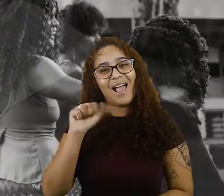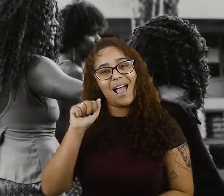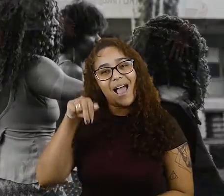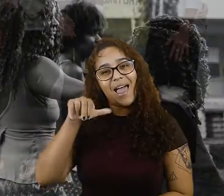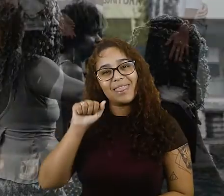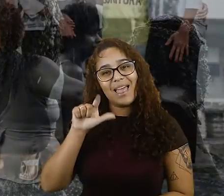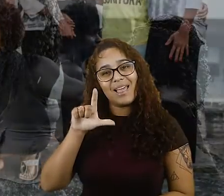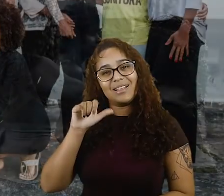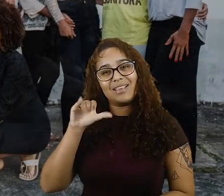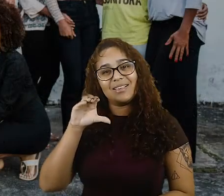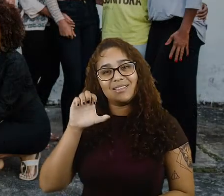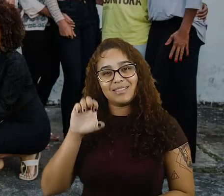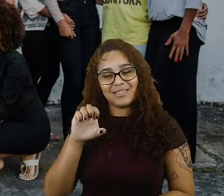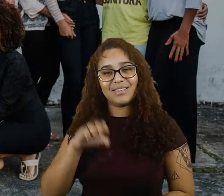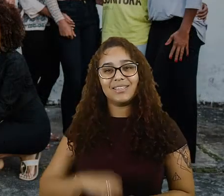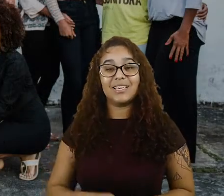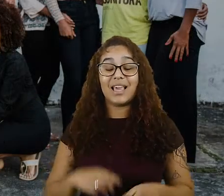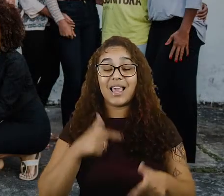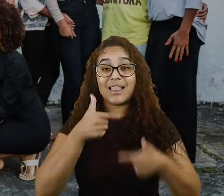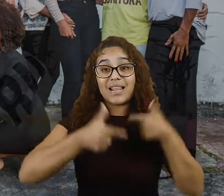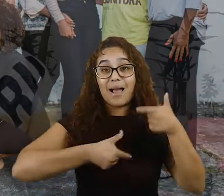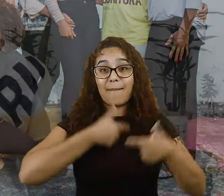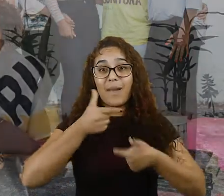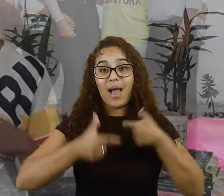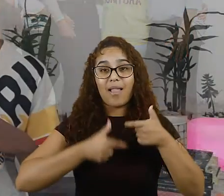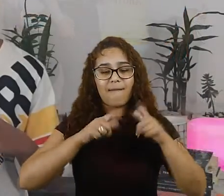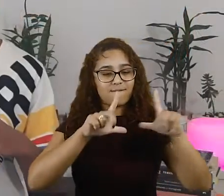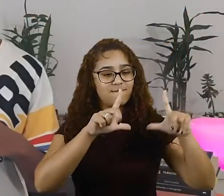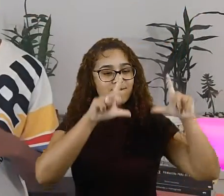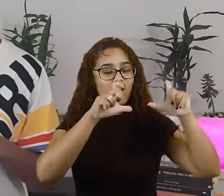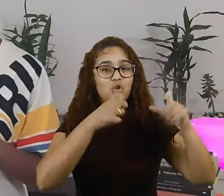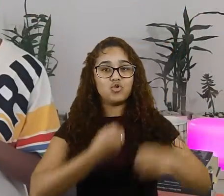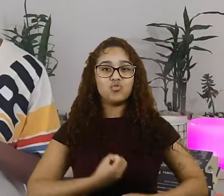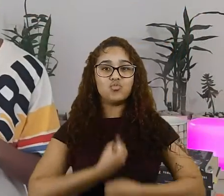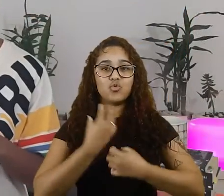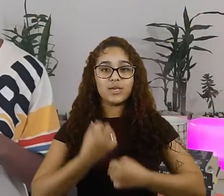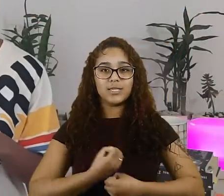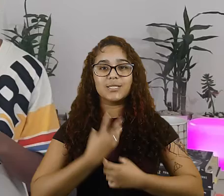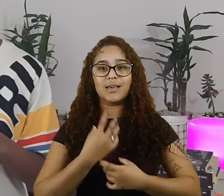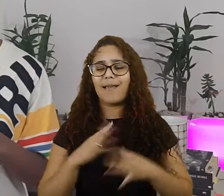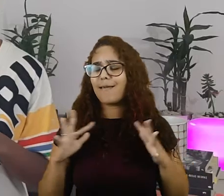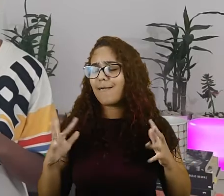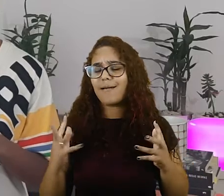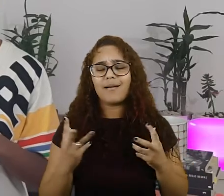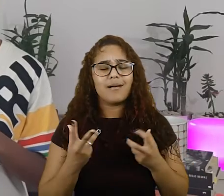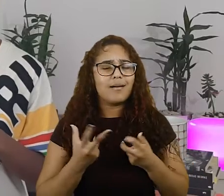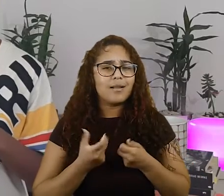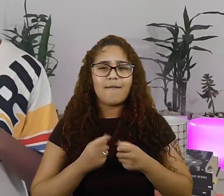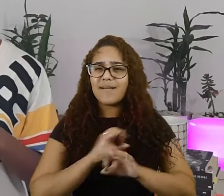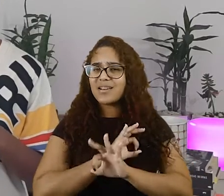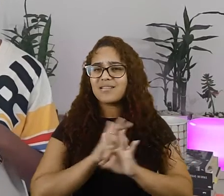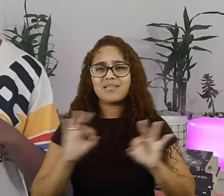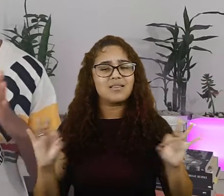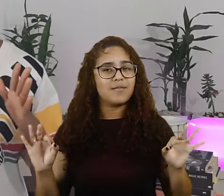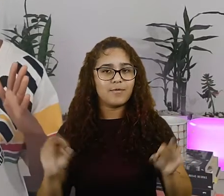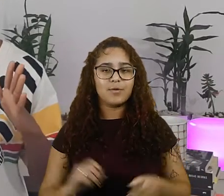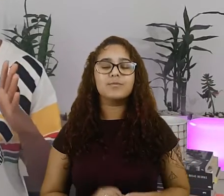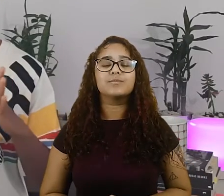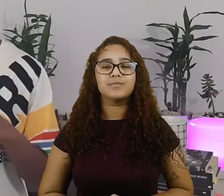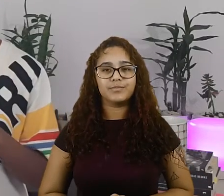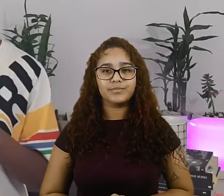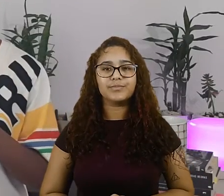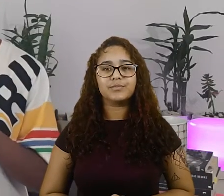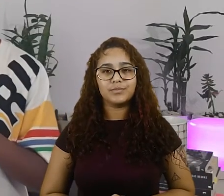que nós temos na Bahia, Annalise Salles, que trabalha com espécies de fotopoesia, assim. É muito